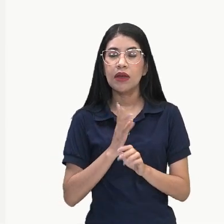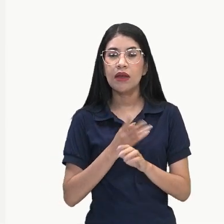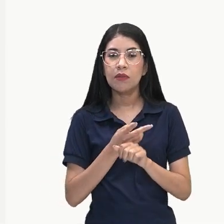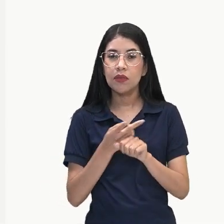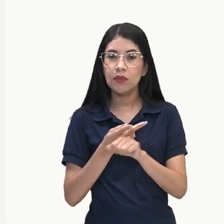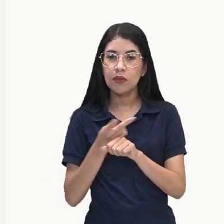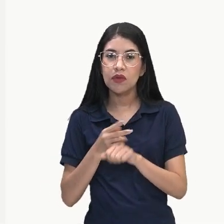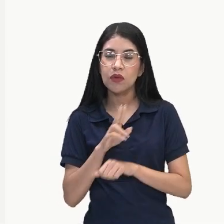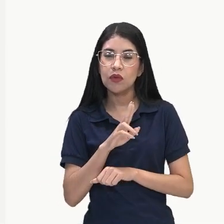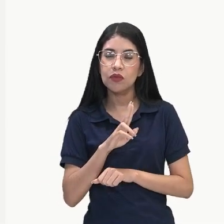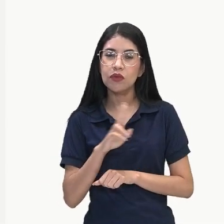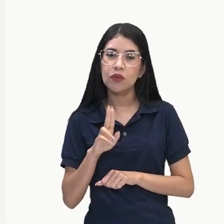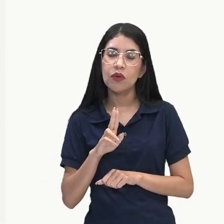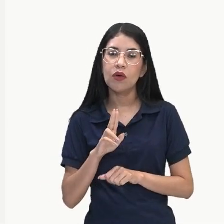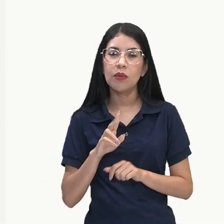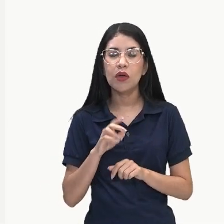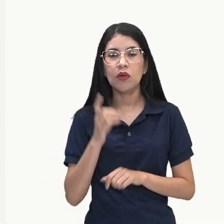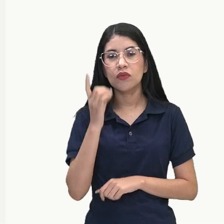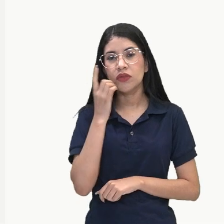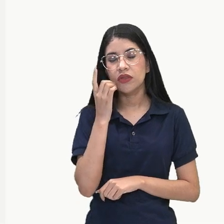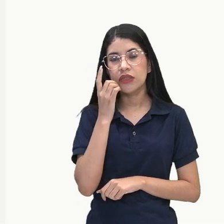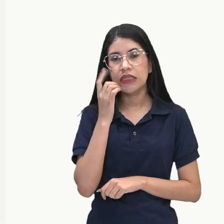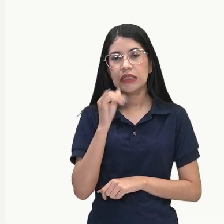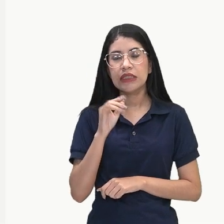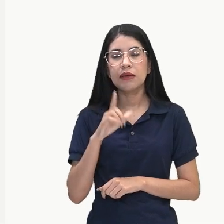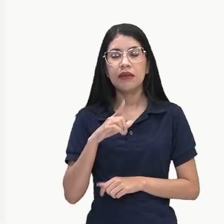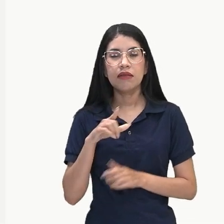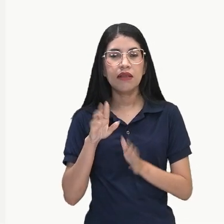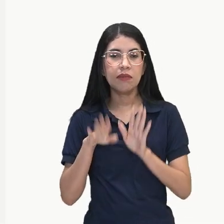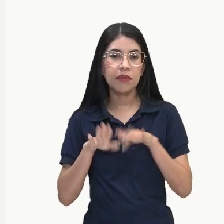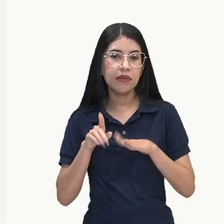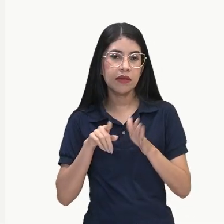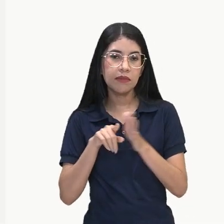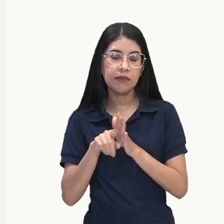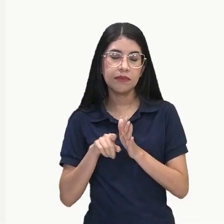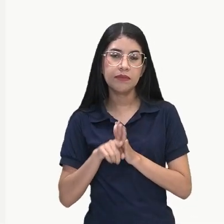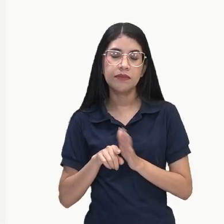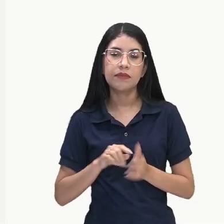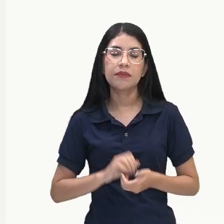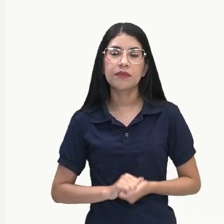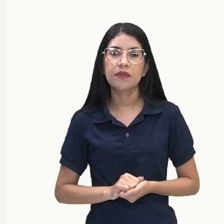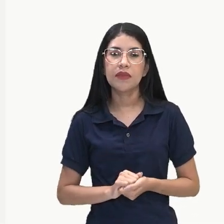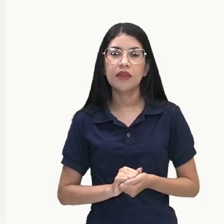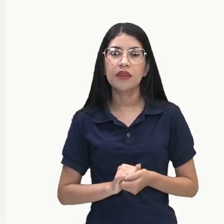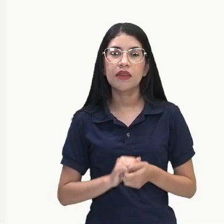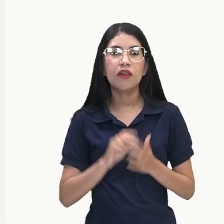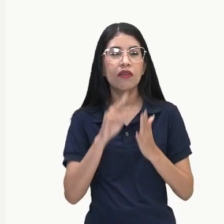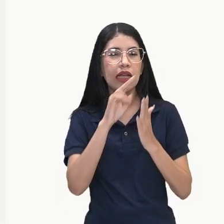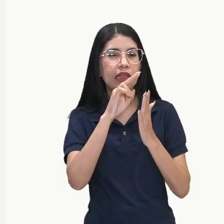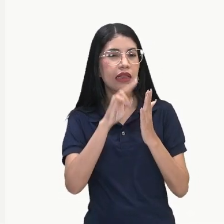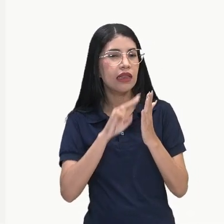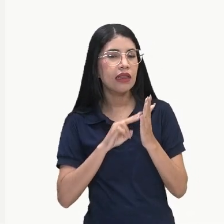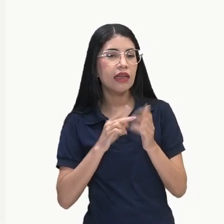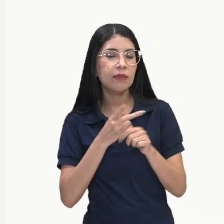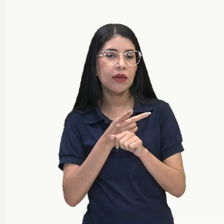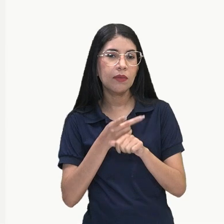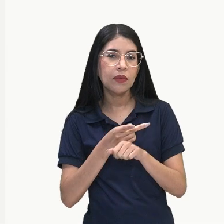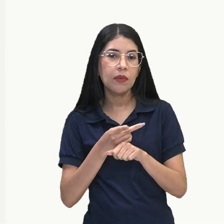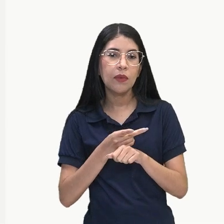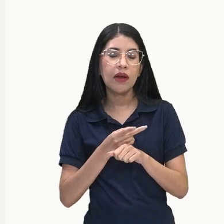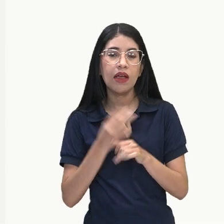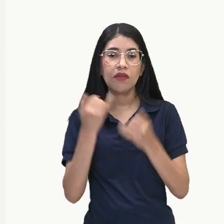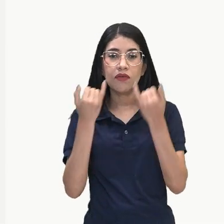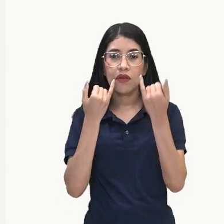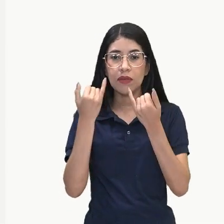romance, ok? Ou a data, se ele pedir uma data, certo? Então, você vai buscar informações